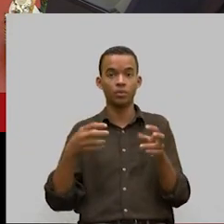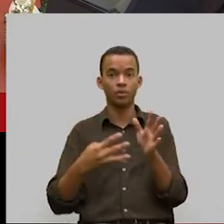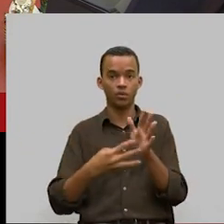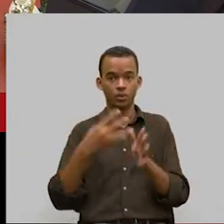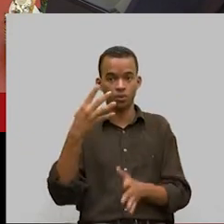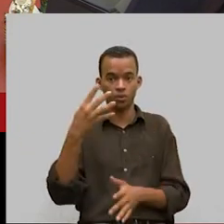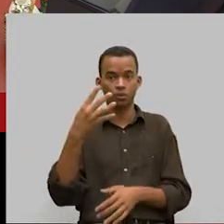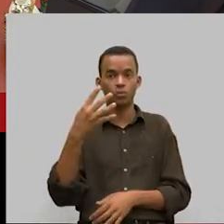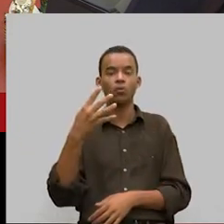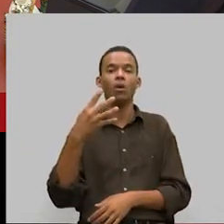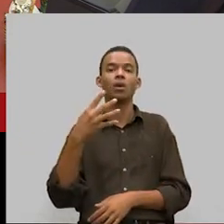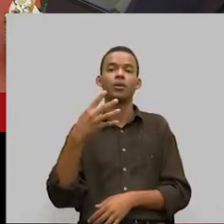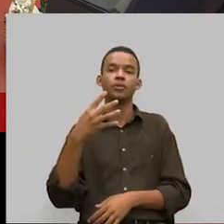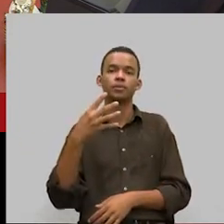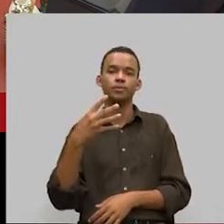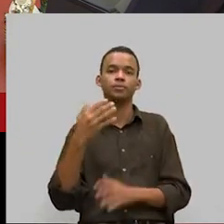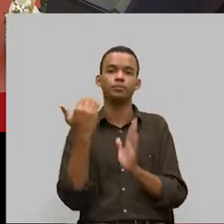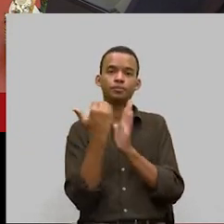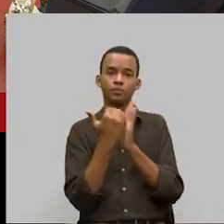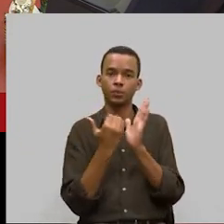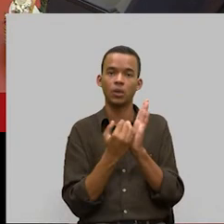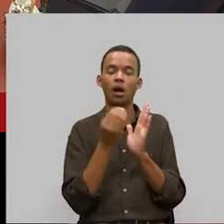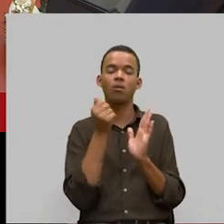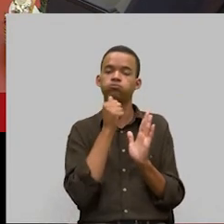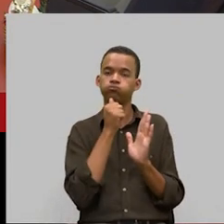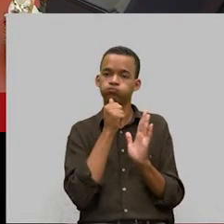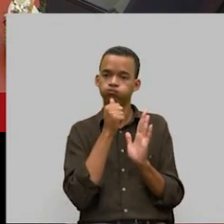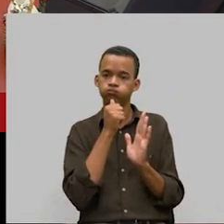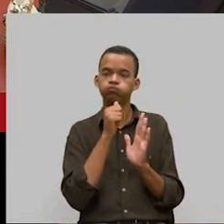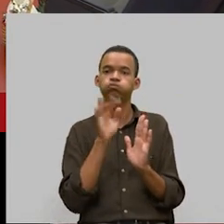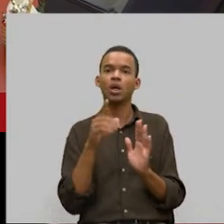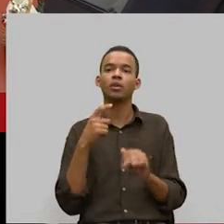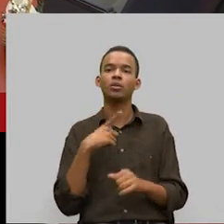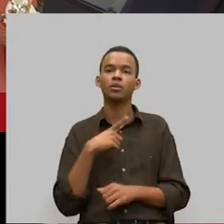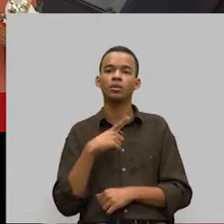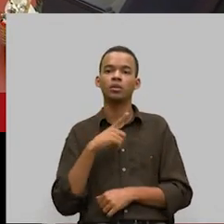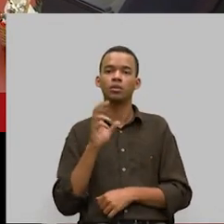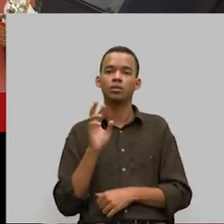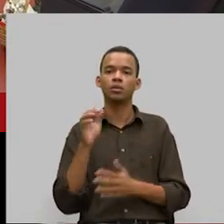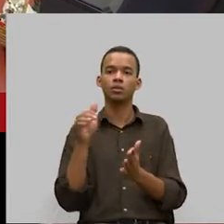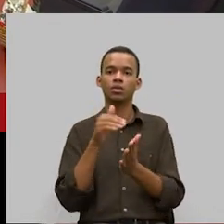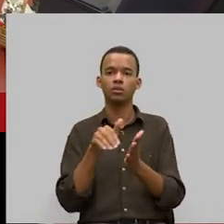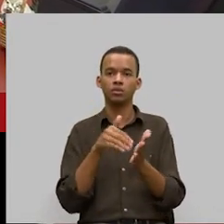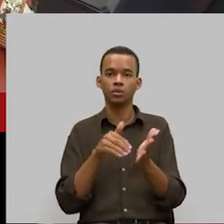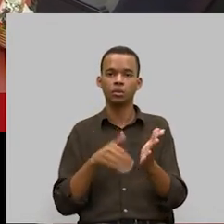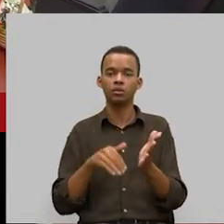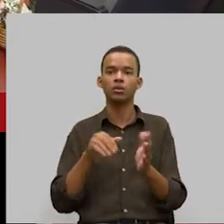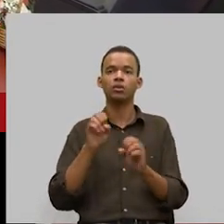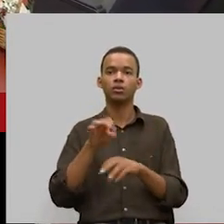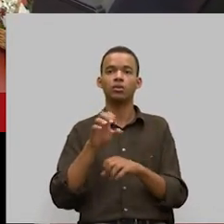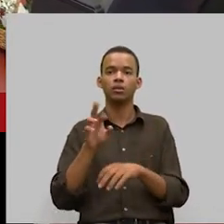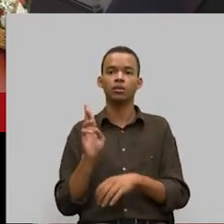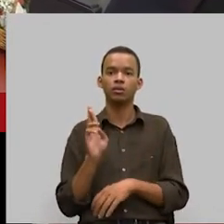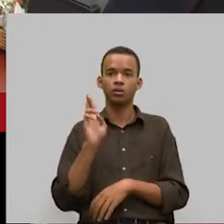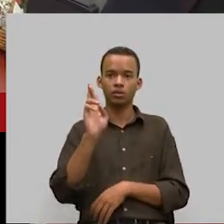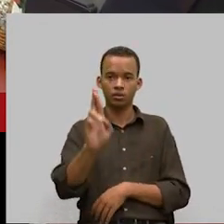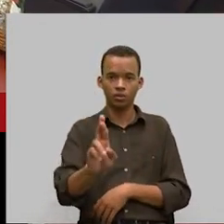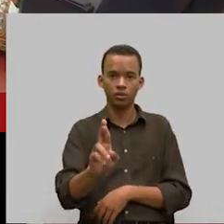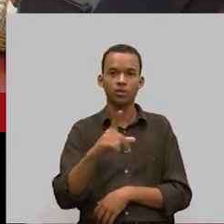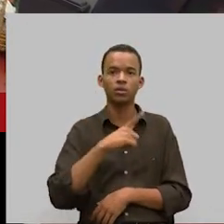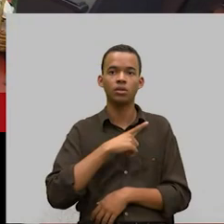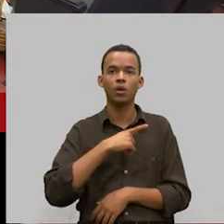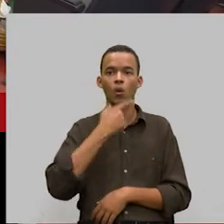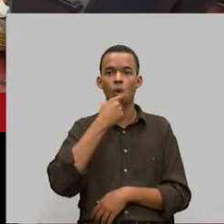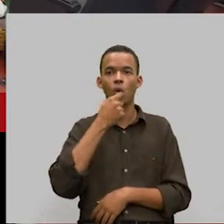na programação representando o secretário de Estado da Educação insis